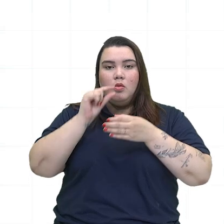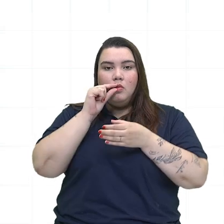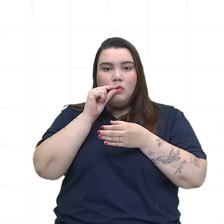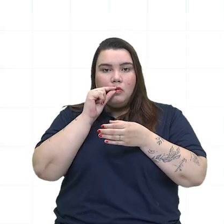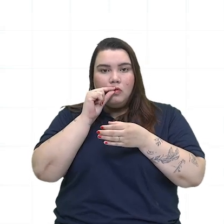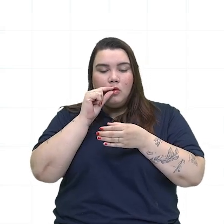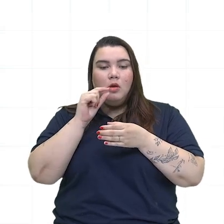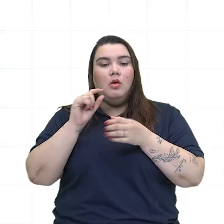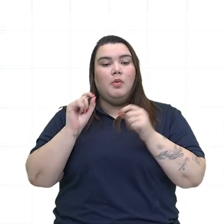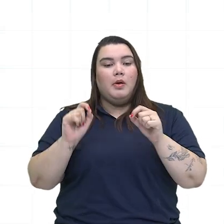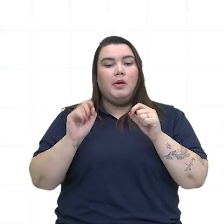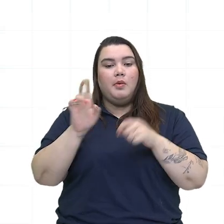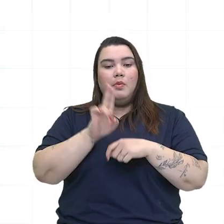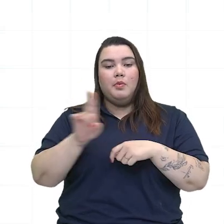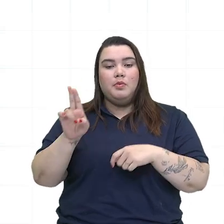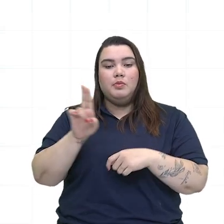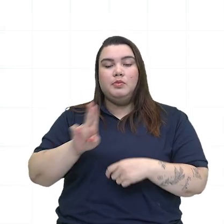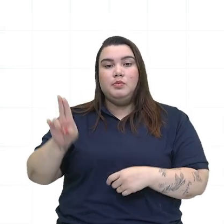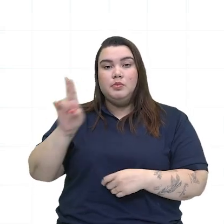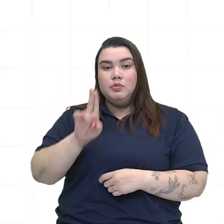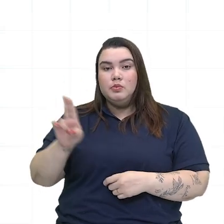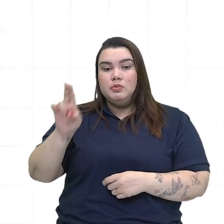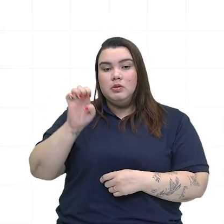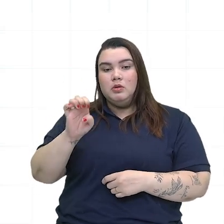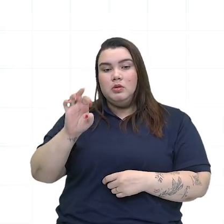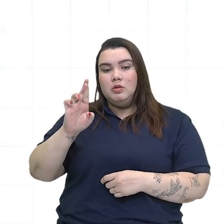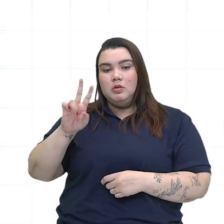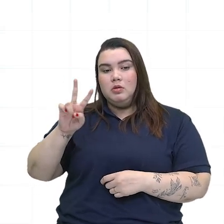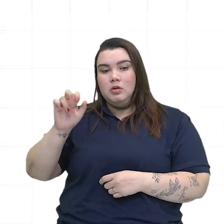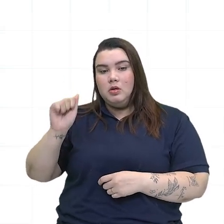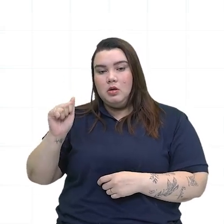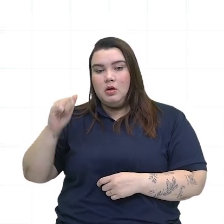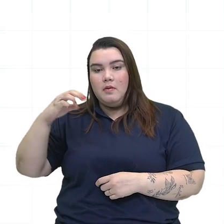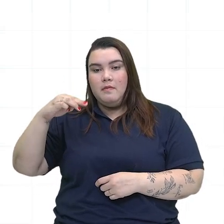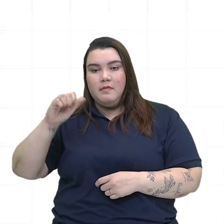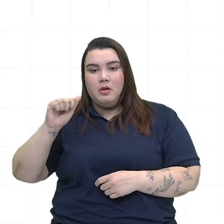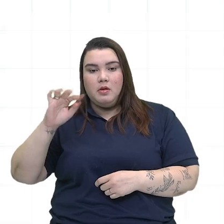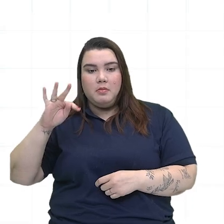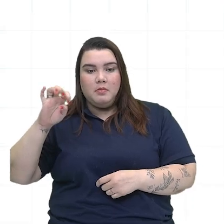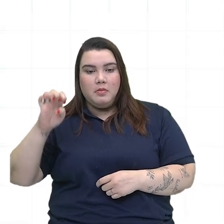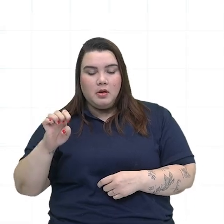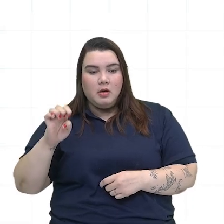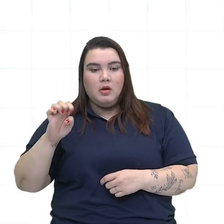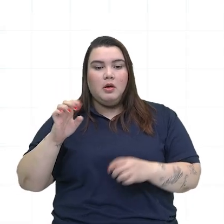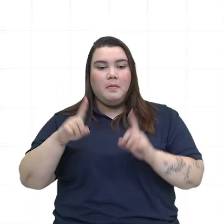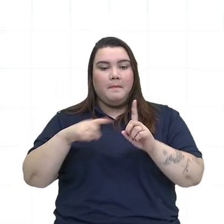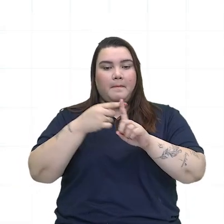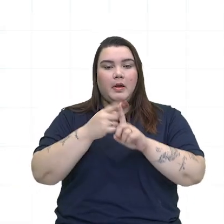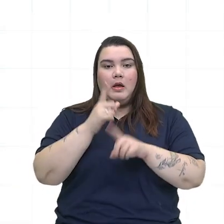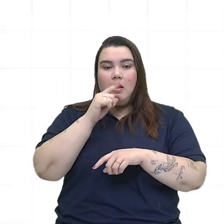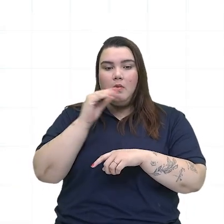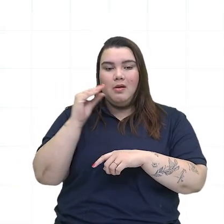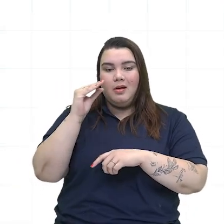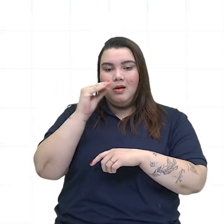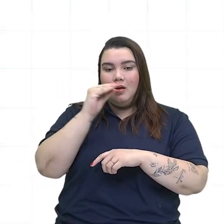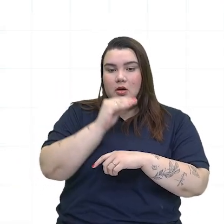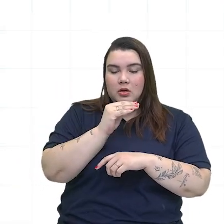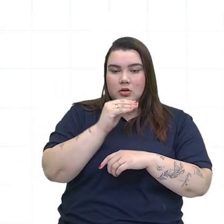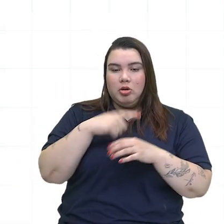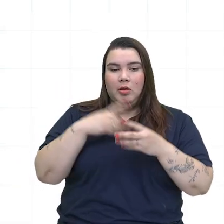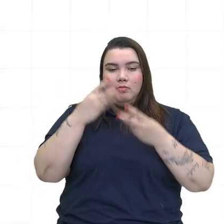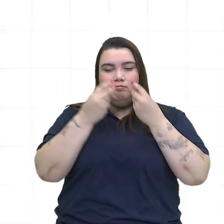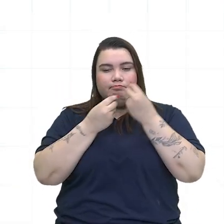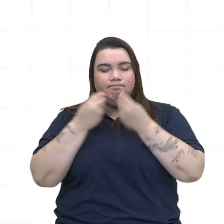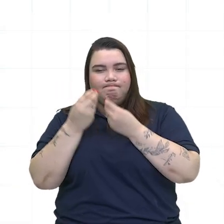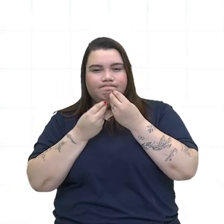com erva mate, né? A mistura de erva mate com a água quente vai criar um sabor amargo